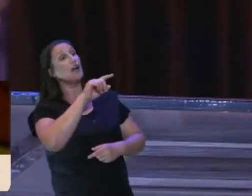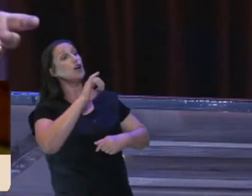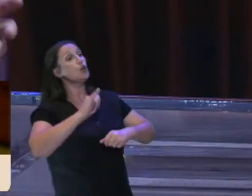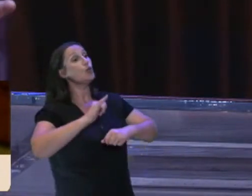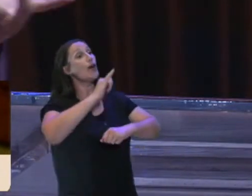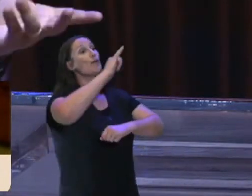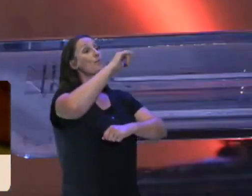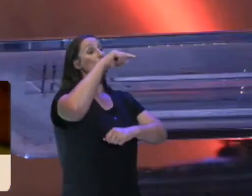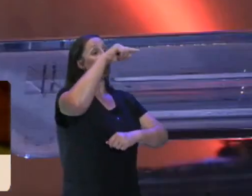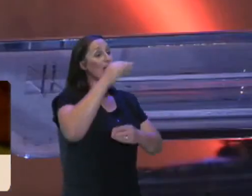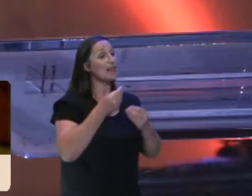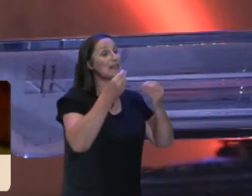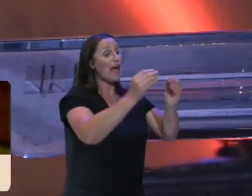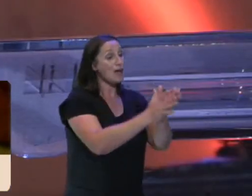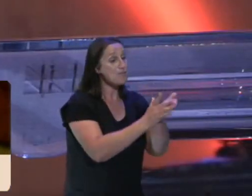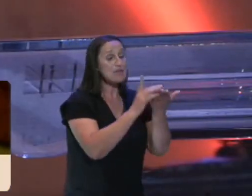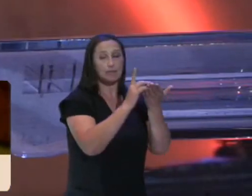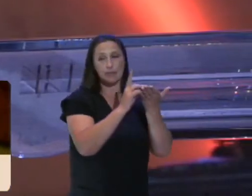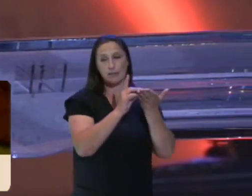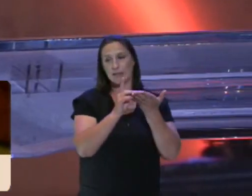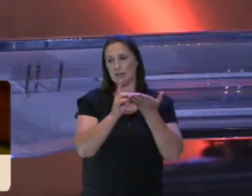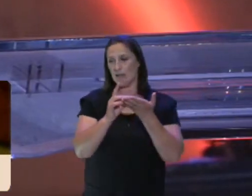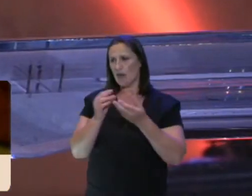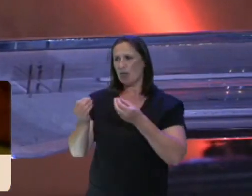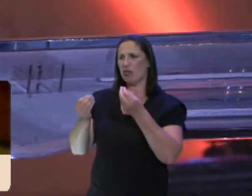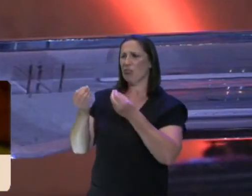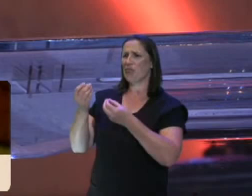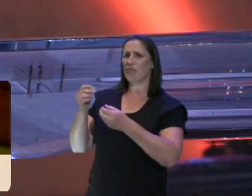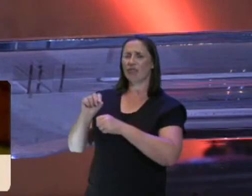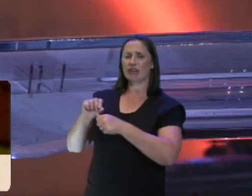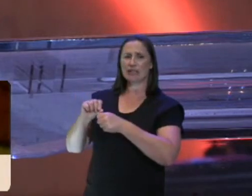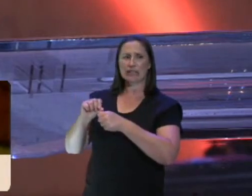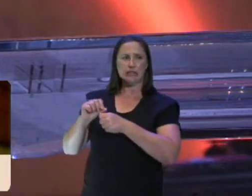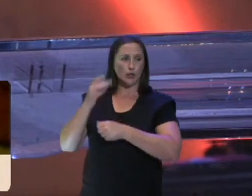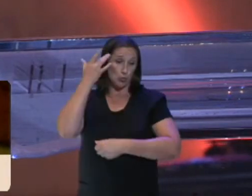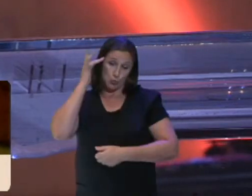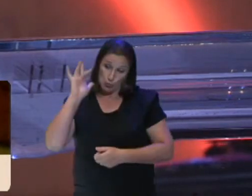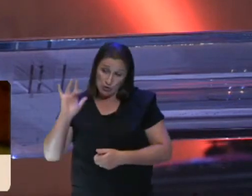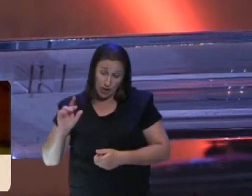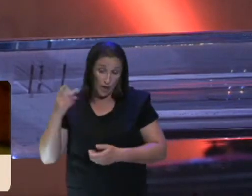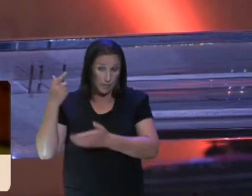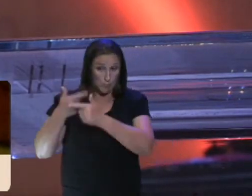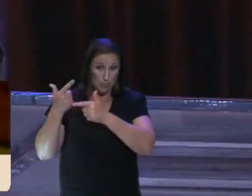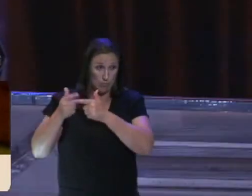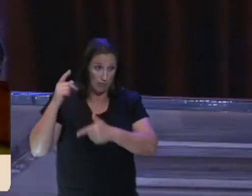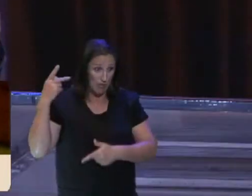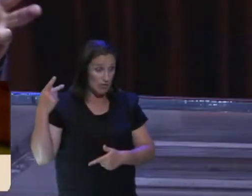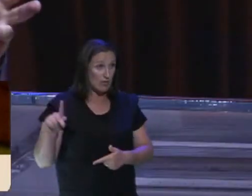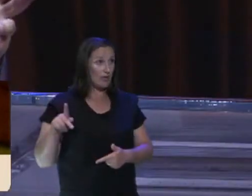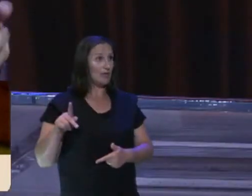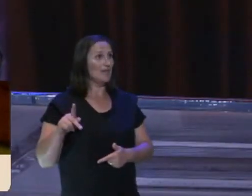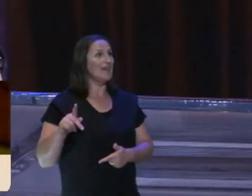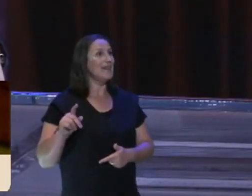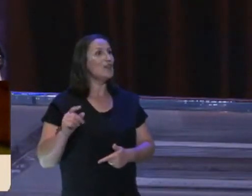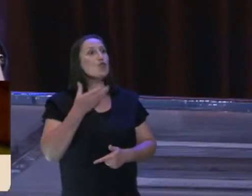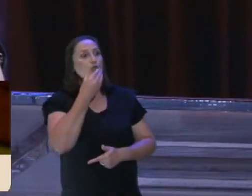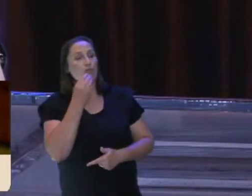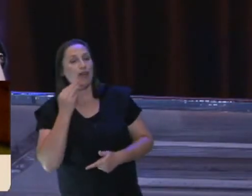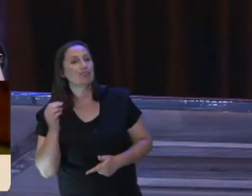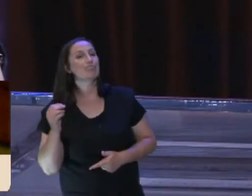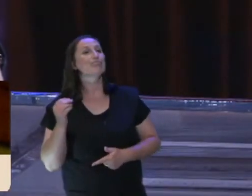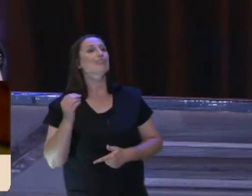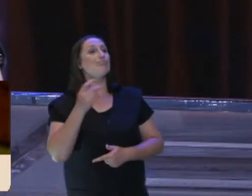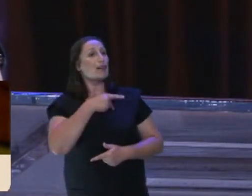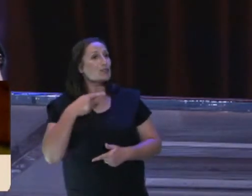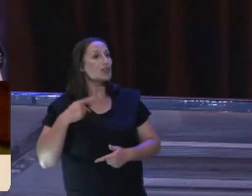mas como é que eu vou fazer? Não sei, isso é problema seu. Aí ele ia no aeroporto, né, e Senhor, abre a porta, tal, não sei o